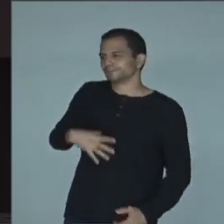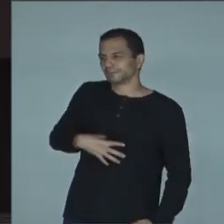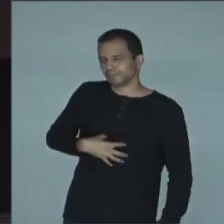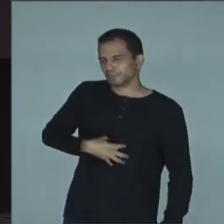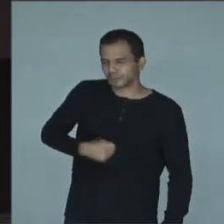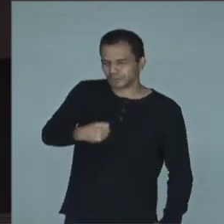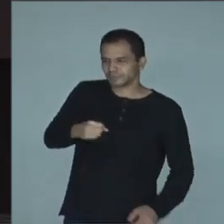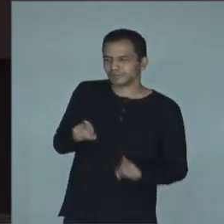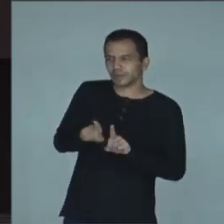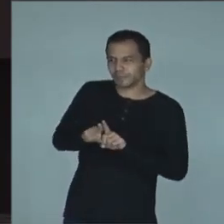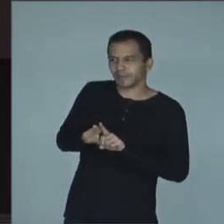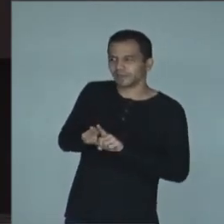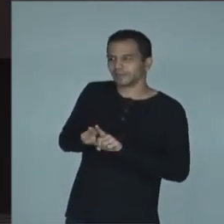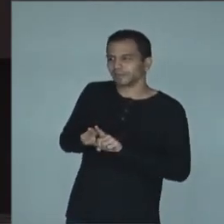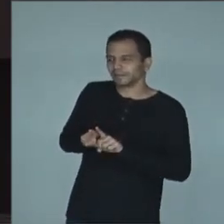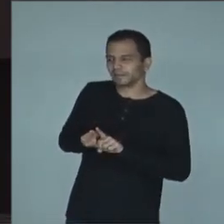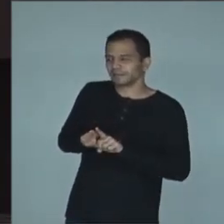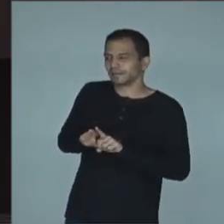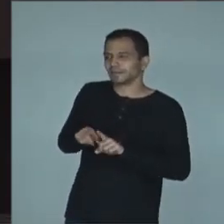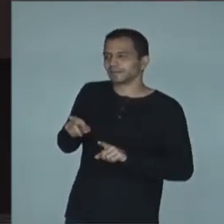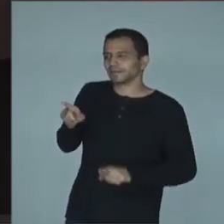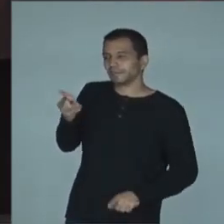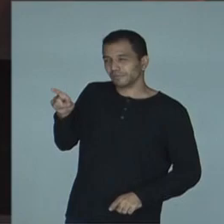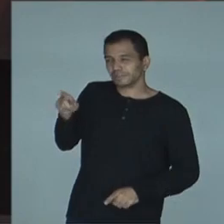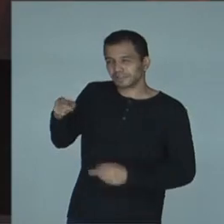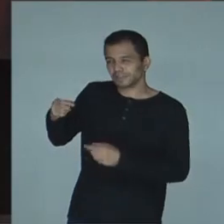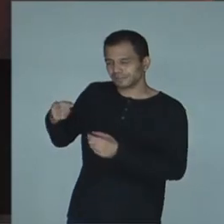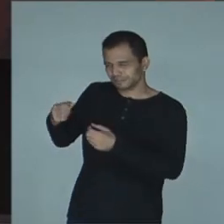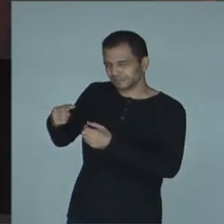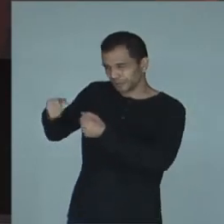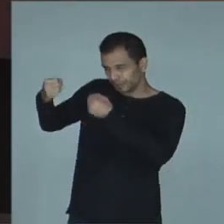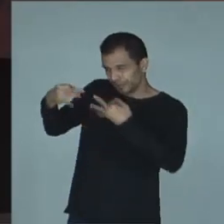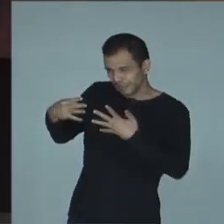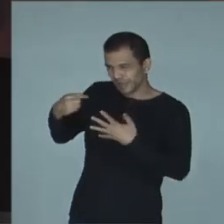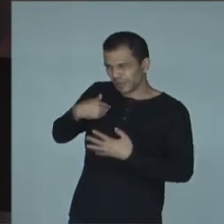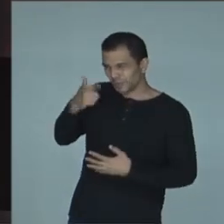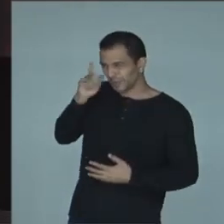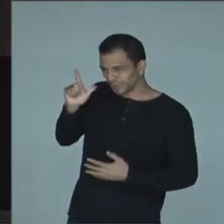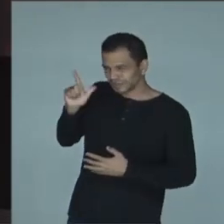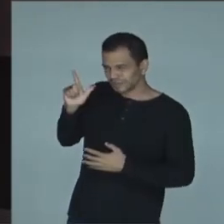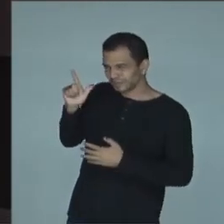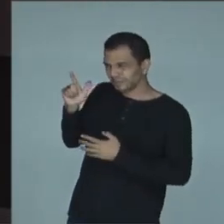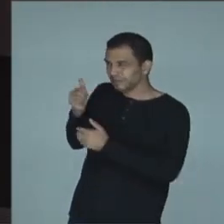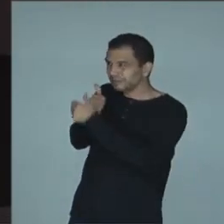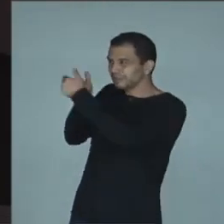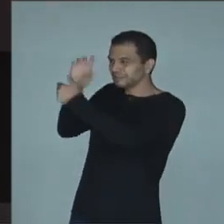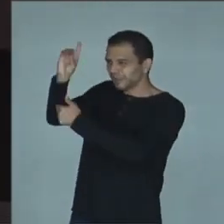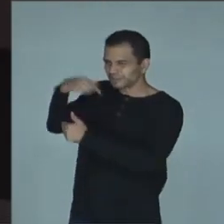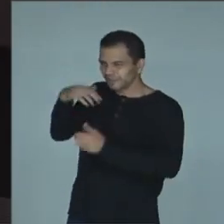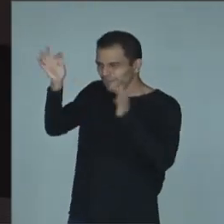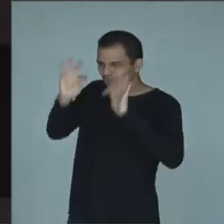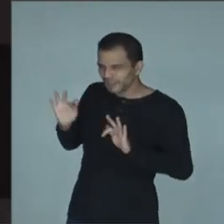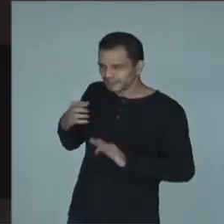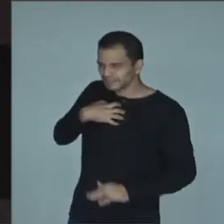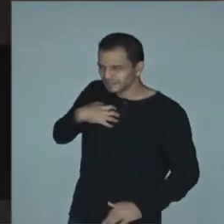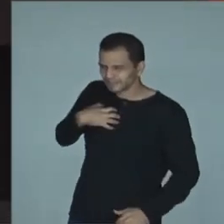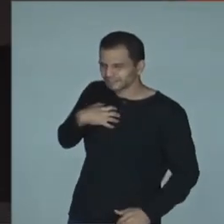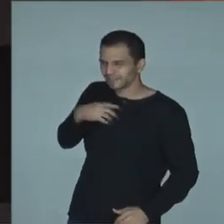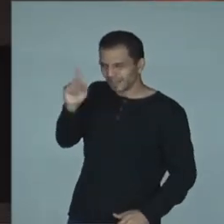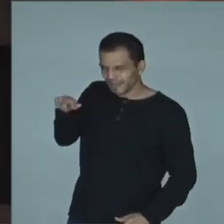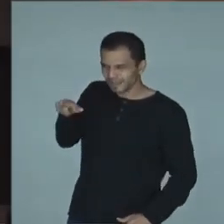E aí você vem falar para mim que eu posso andar com Deus e ser feliz se você ainda não entendeu